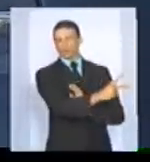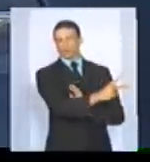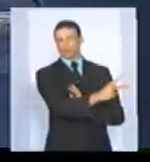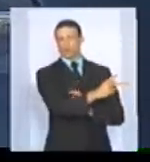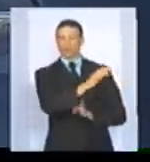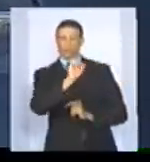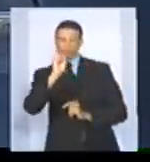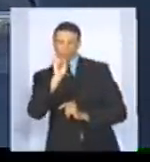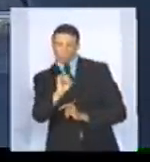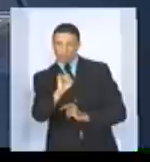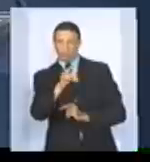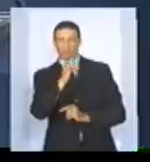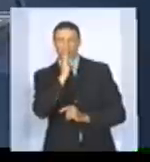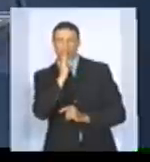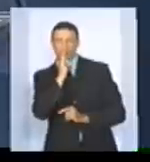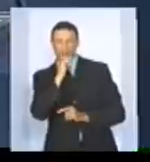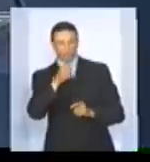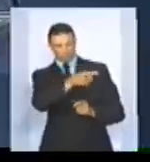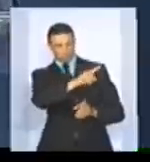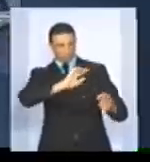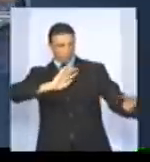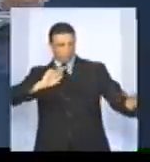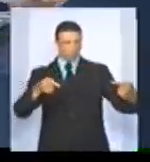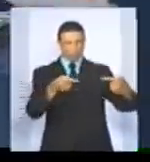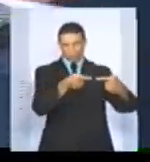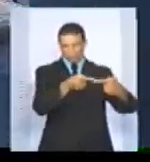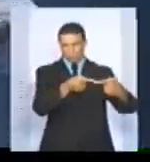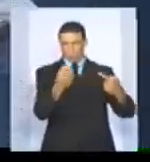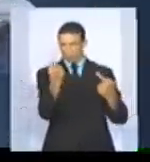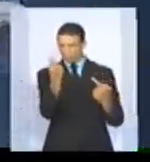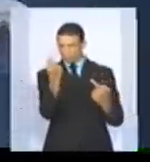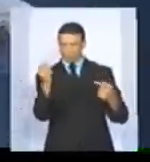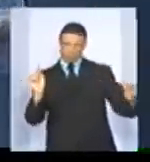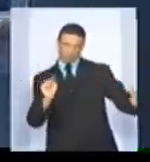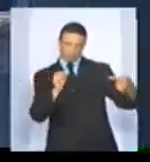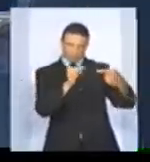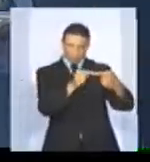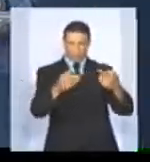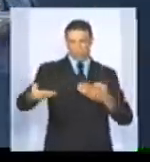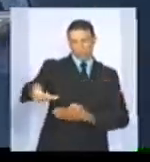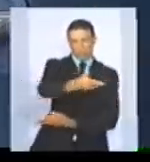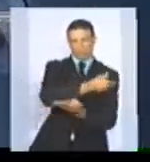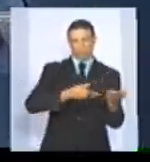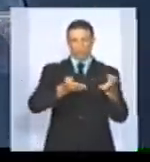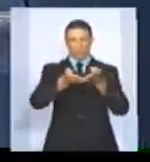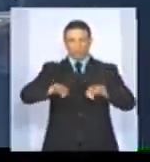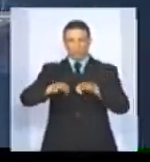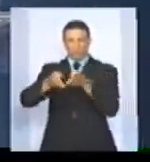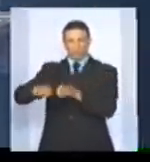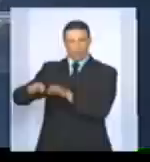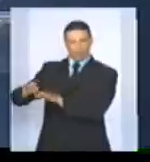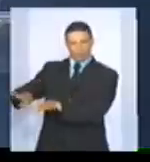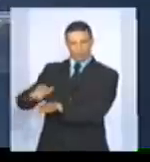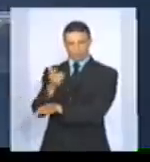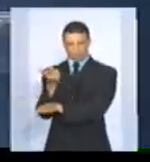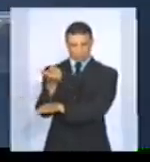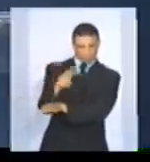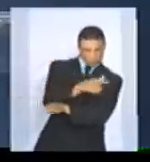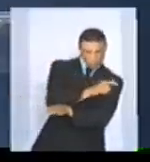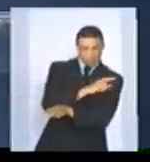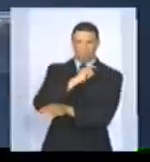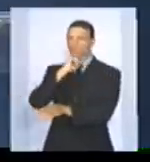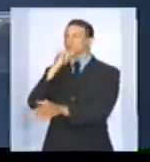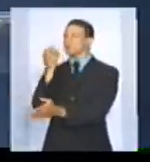existindo, neste caso, a devida compensação financeira ou ressarcimento, estarão aí instaladas as